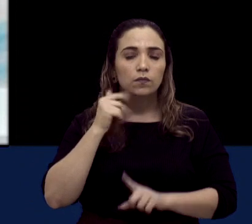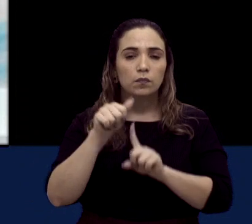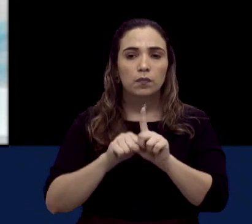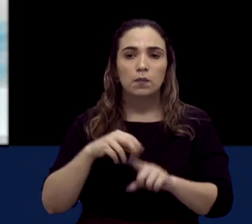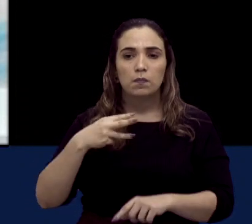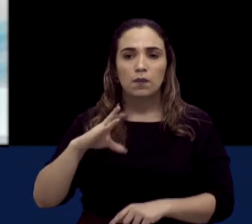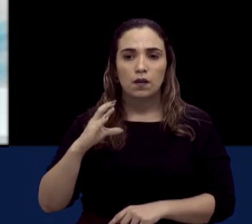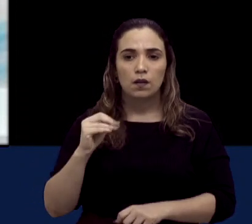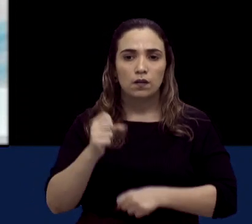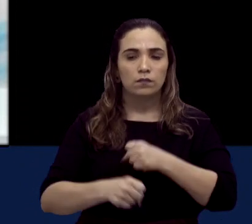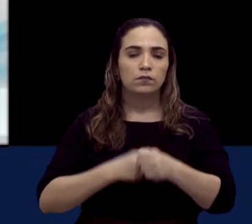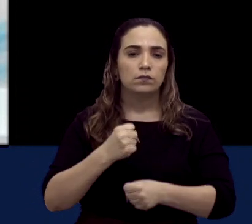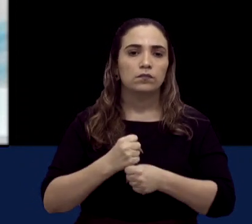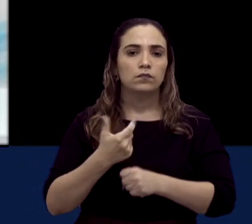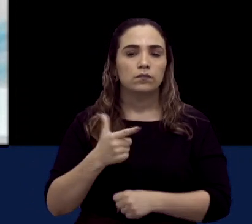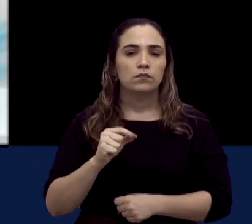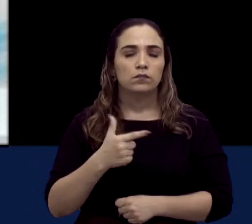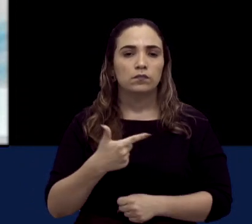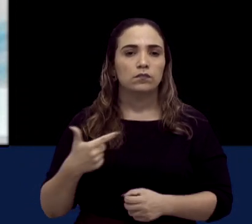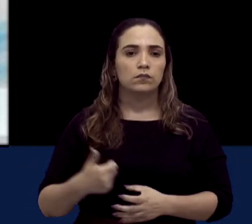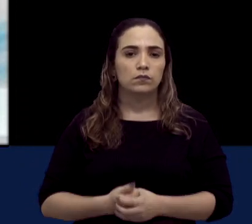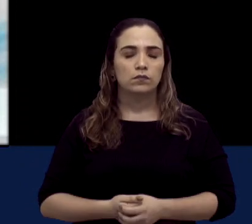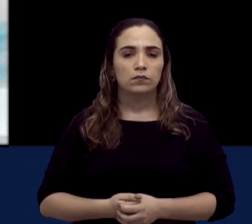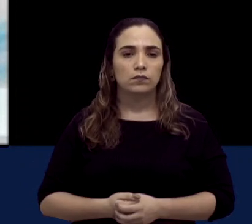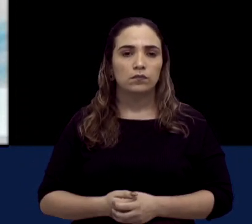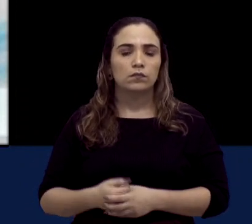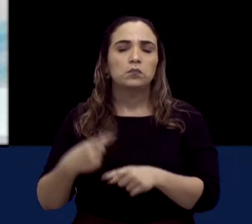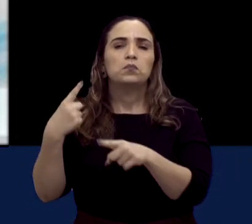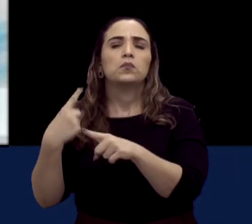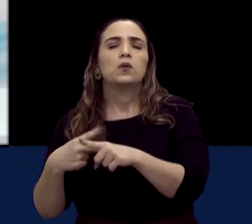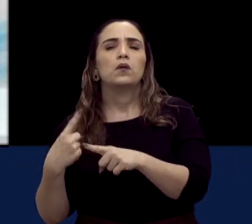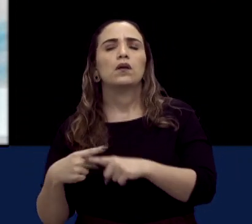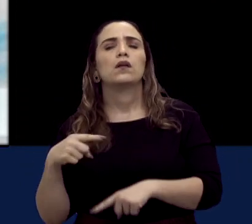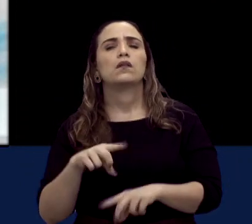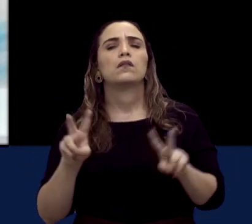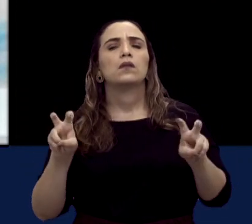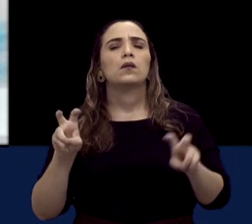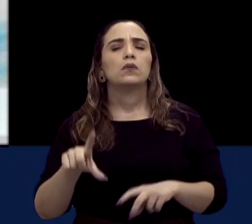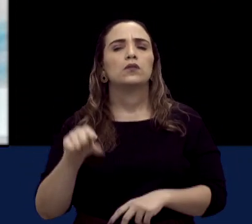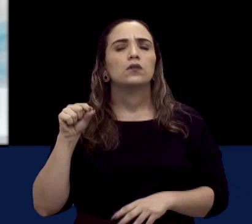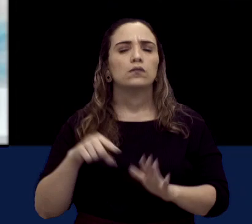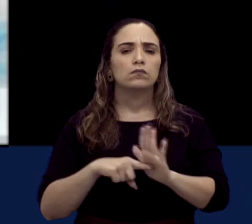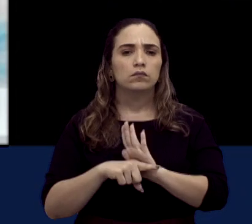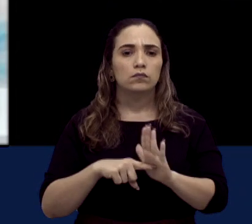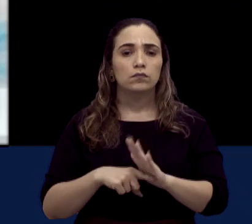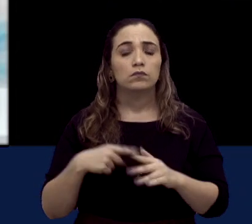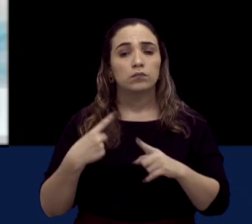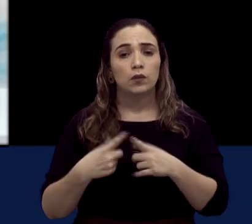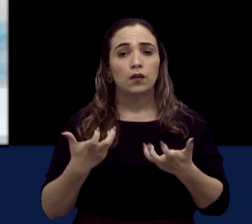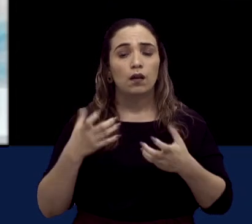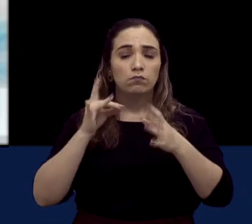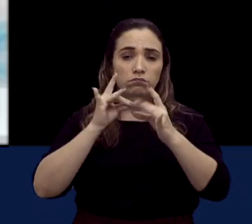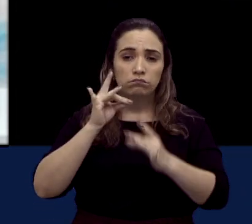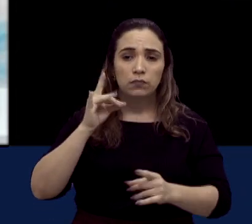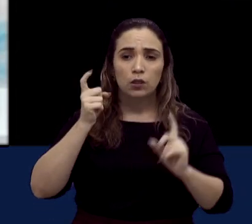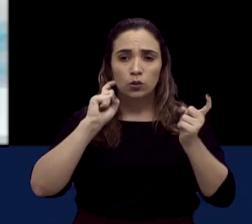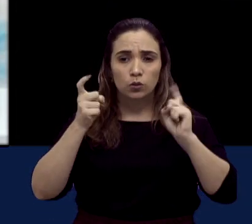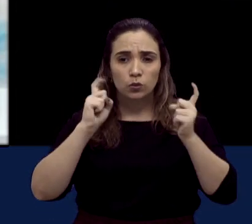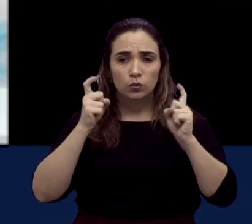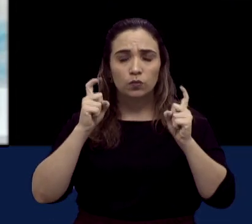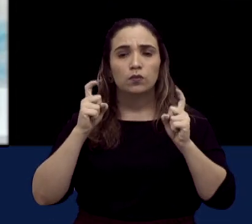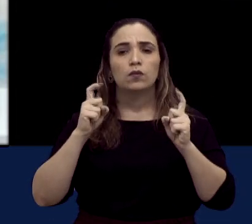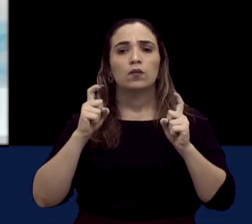de 2022. Então, a justificativa desse tema era aprofundar a discussão